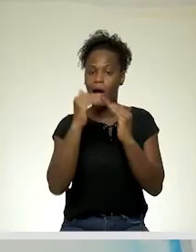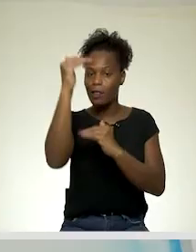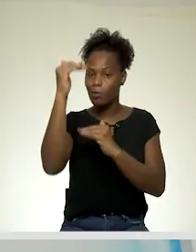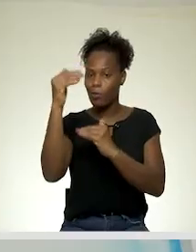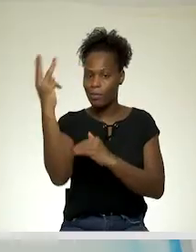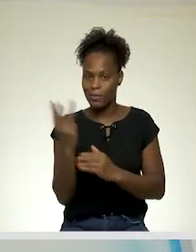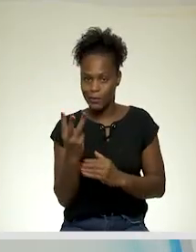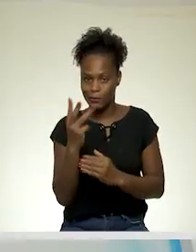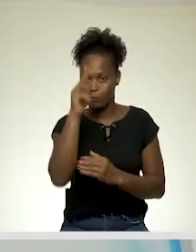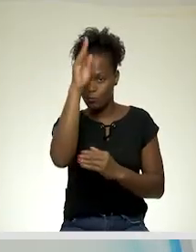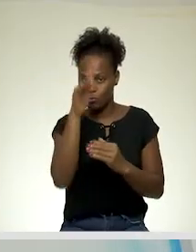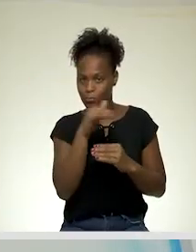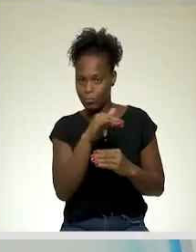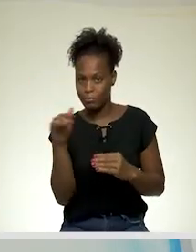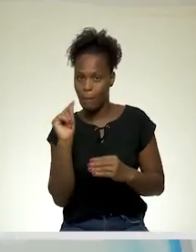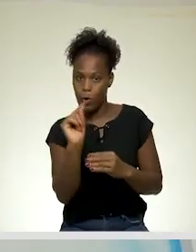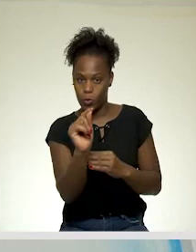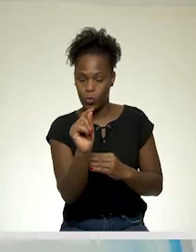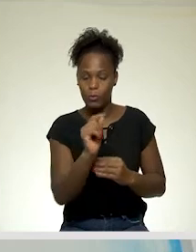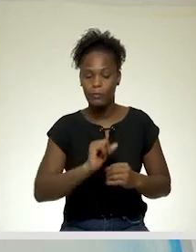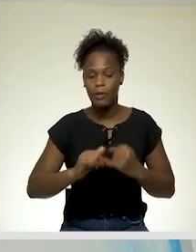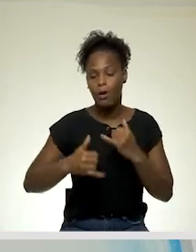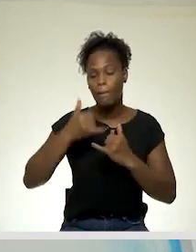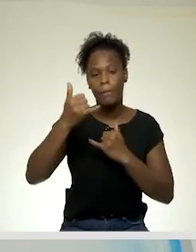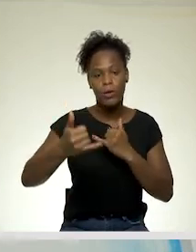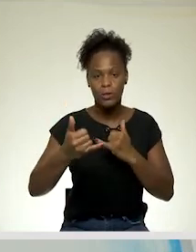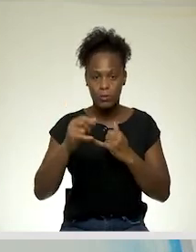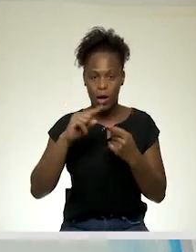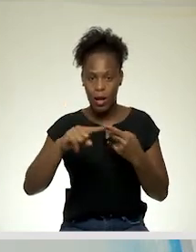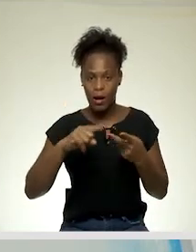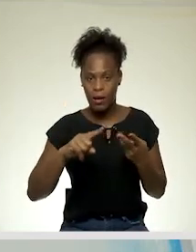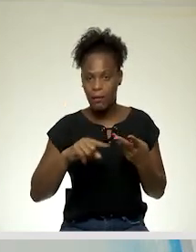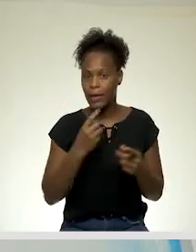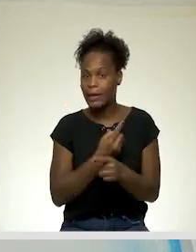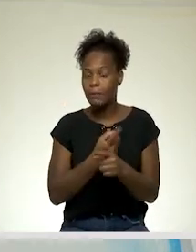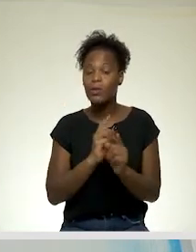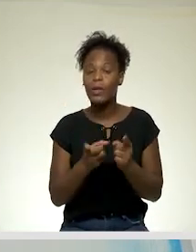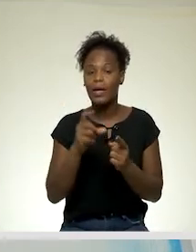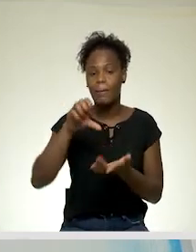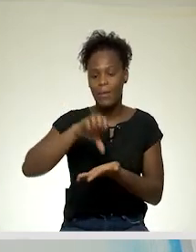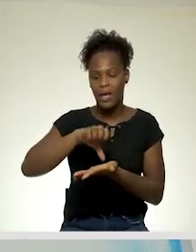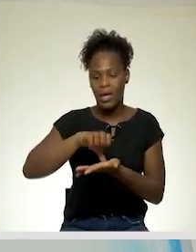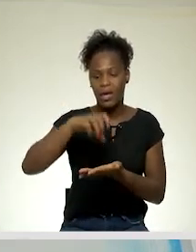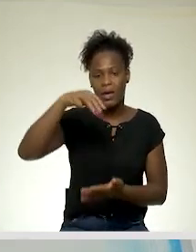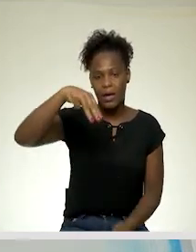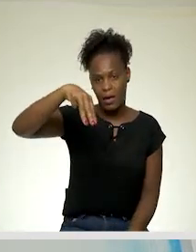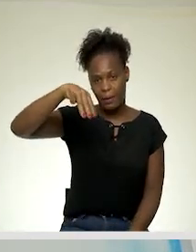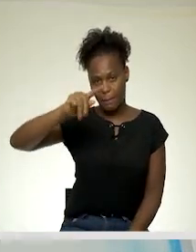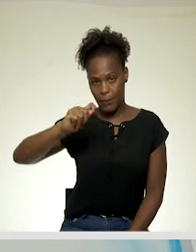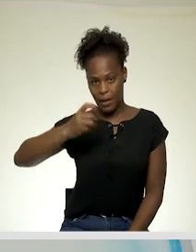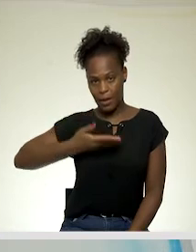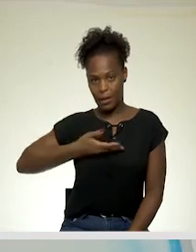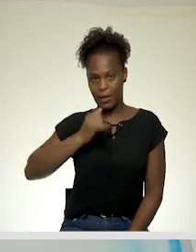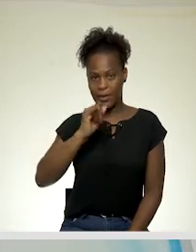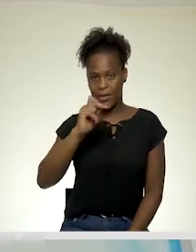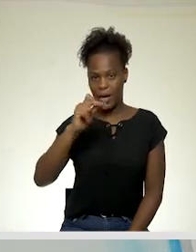Vamos prosseguir com o próximo elemento, que é mediana. Nós já falamos também de